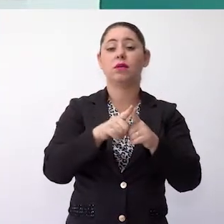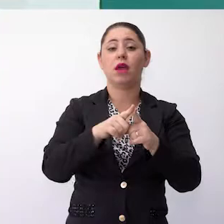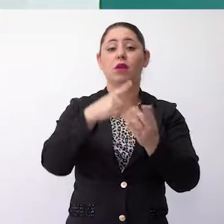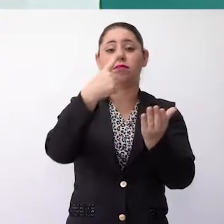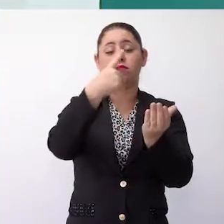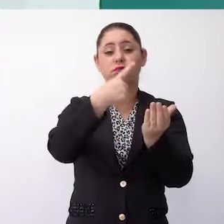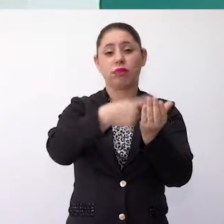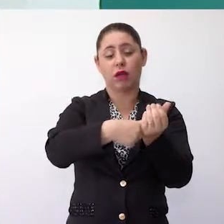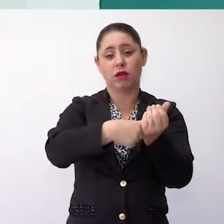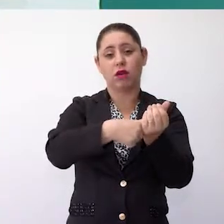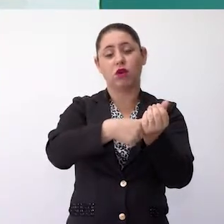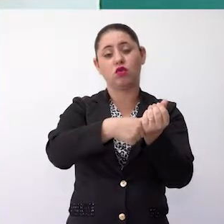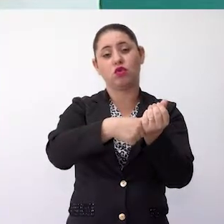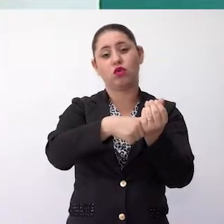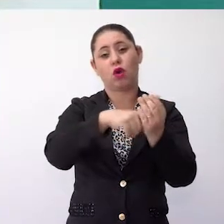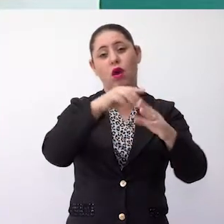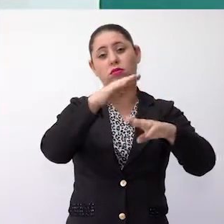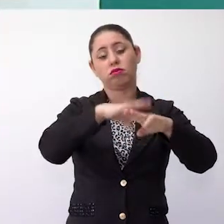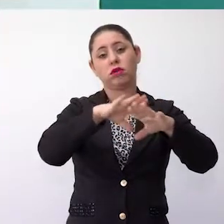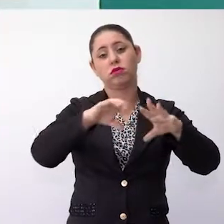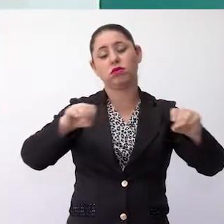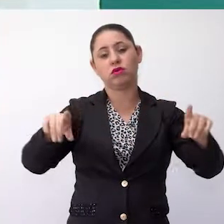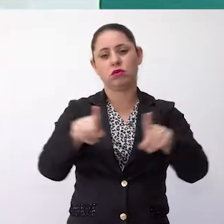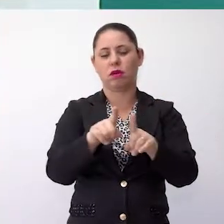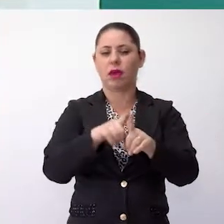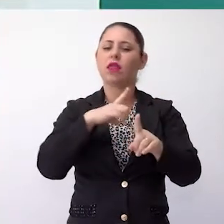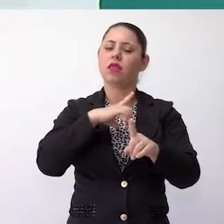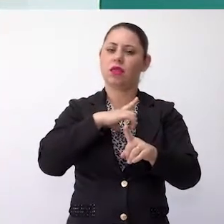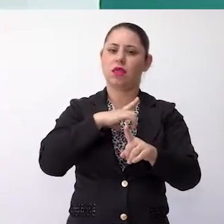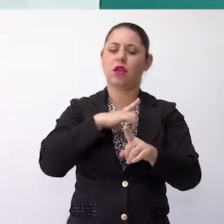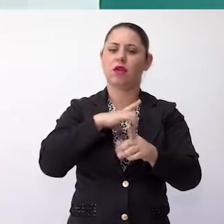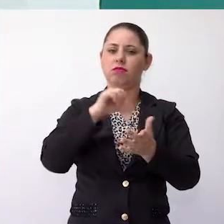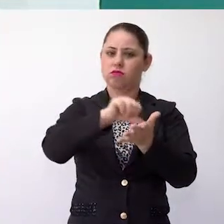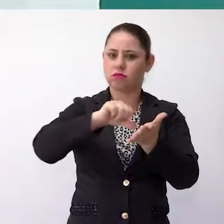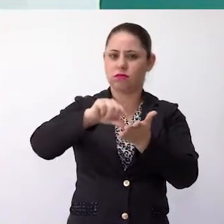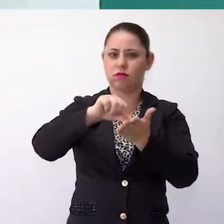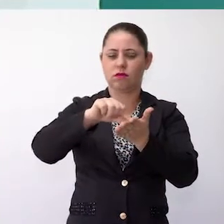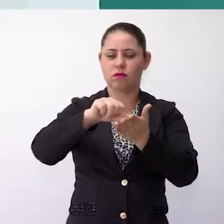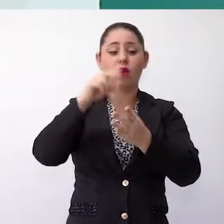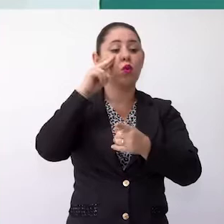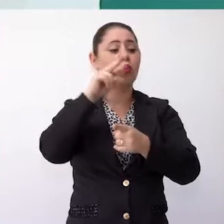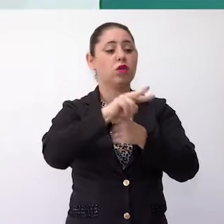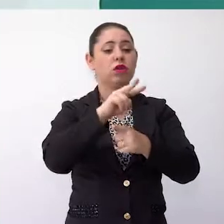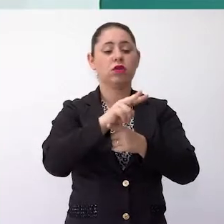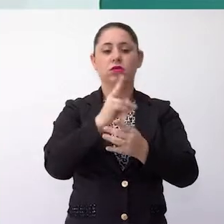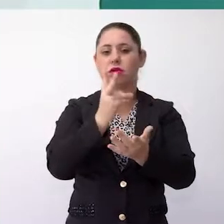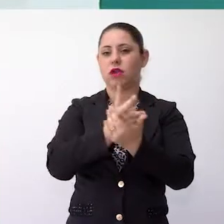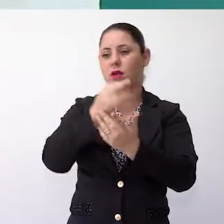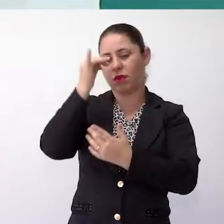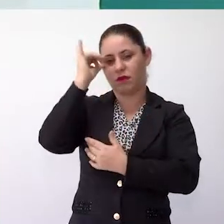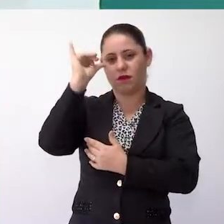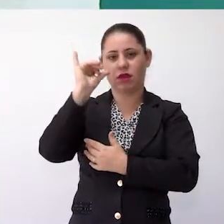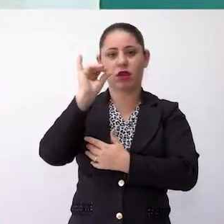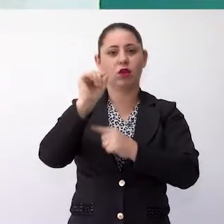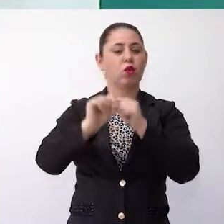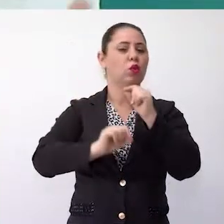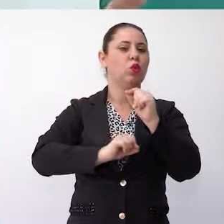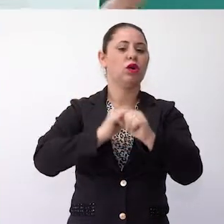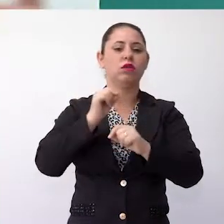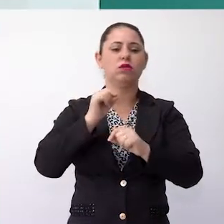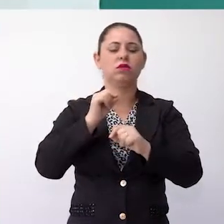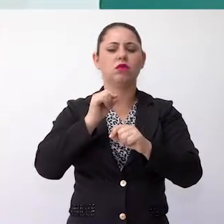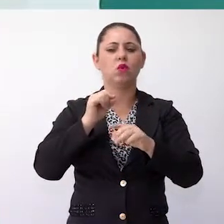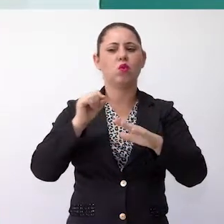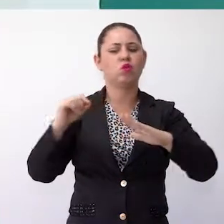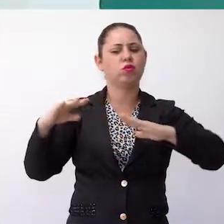nós temos também uma base nossa. O nosso policiamento ali, constantemente ele é feito preventivamente, em abordar os veículos